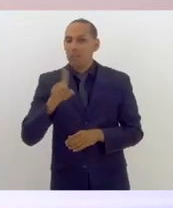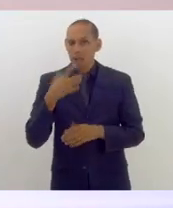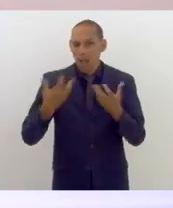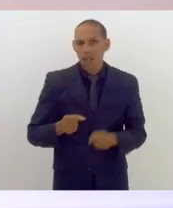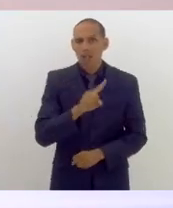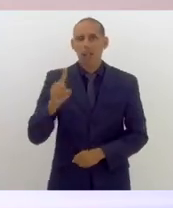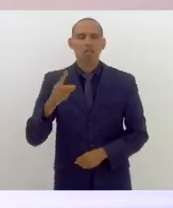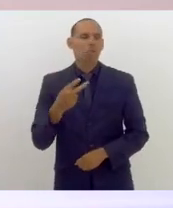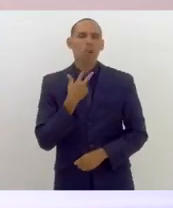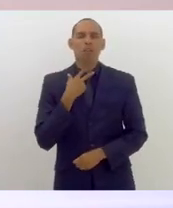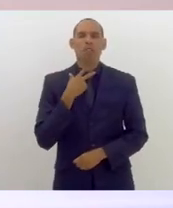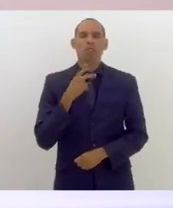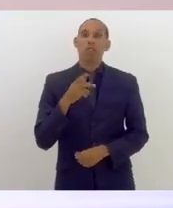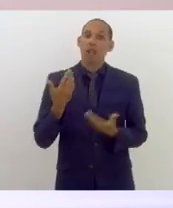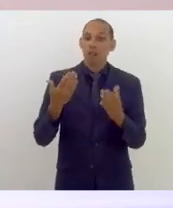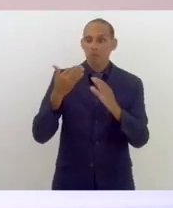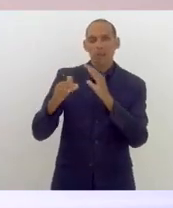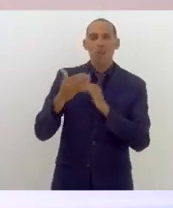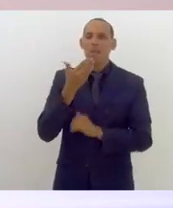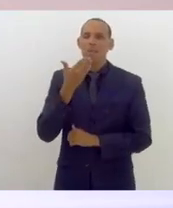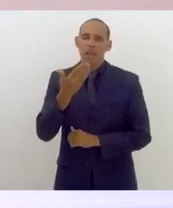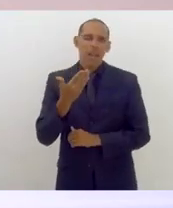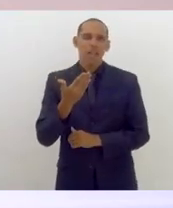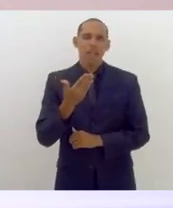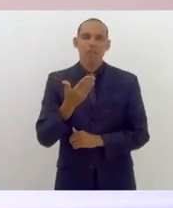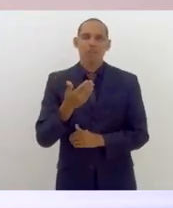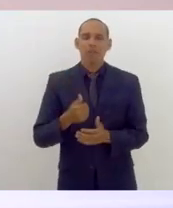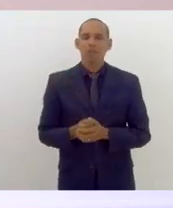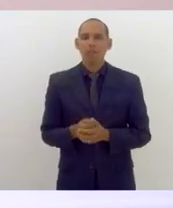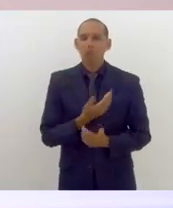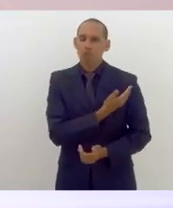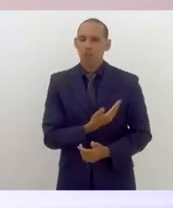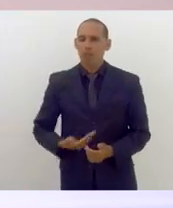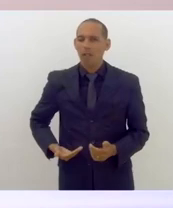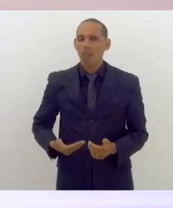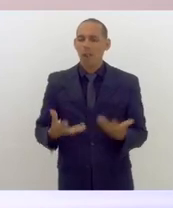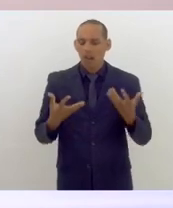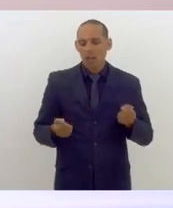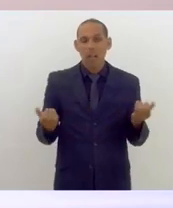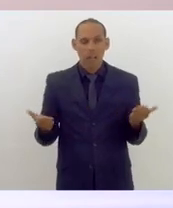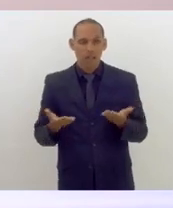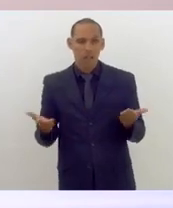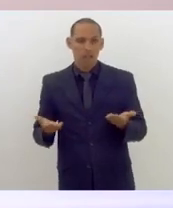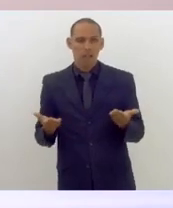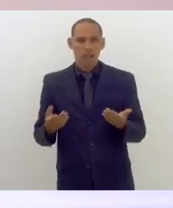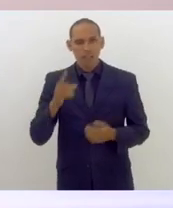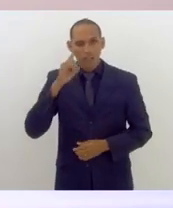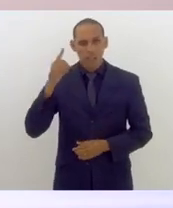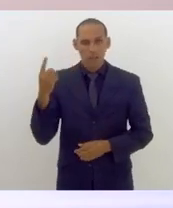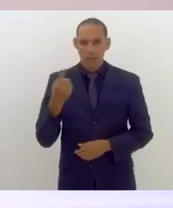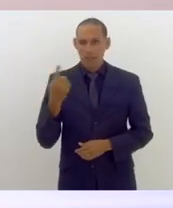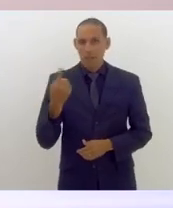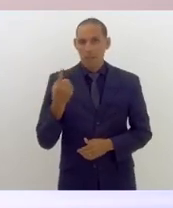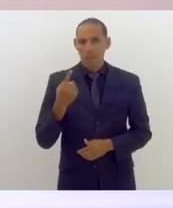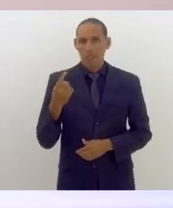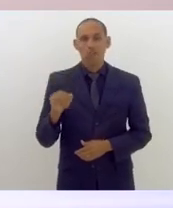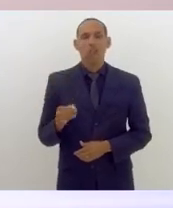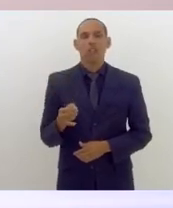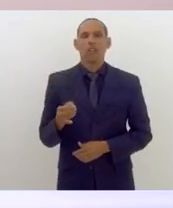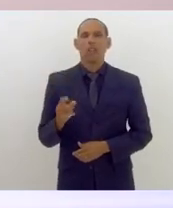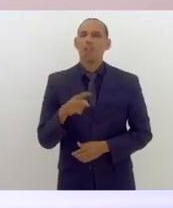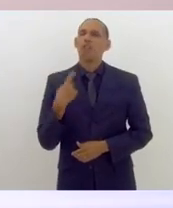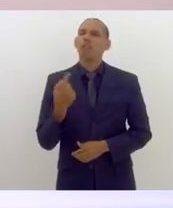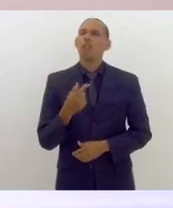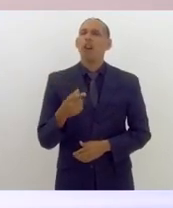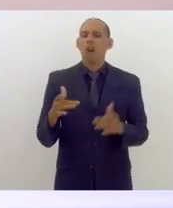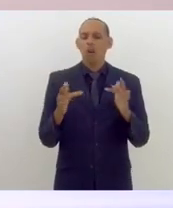de fazer essa solicitação via governo que vai assumir agora no dia 1º de Janeiro nós temos